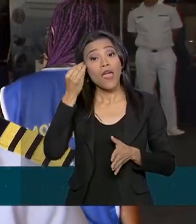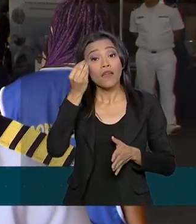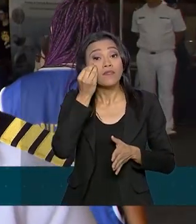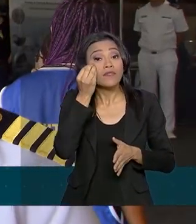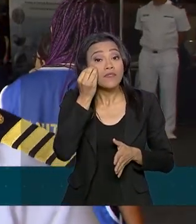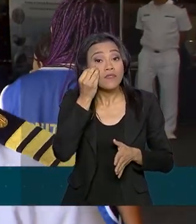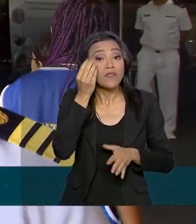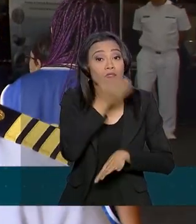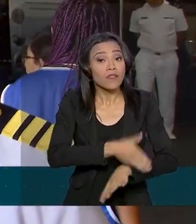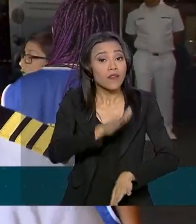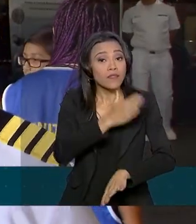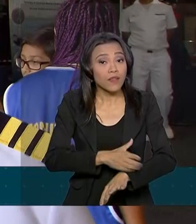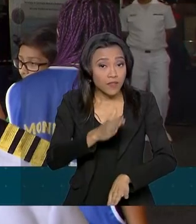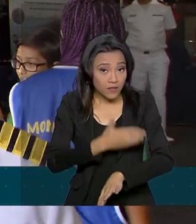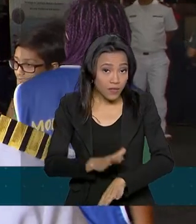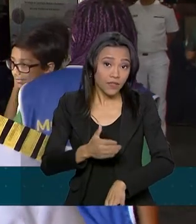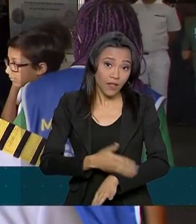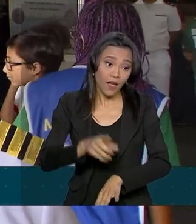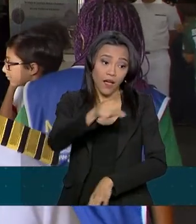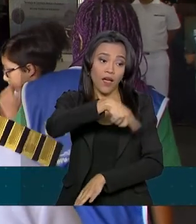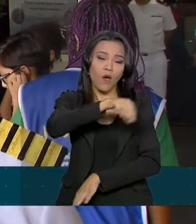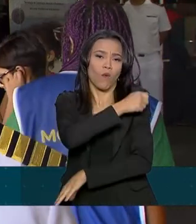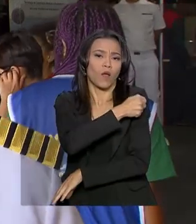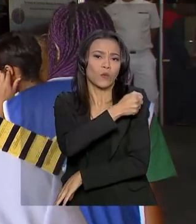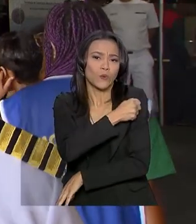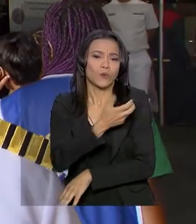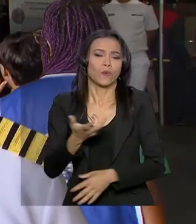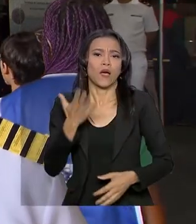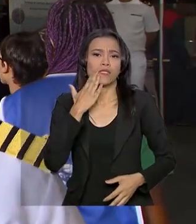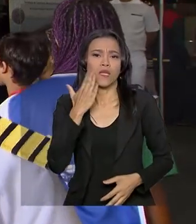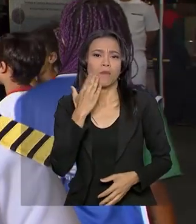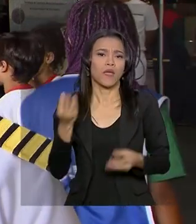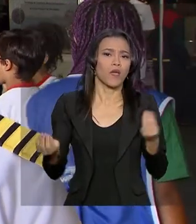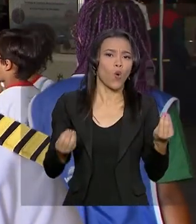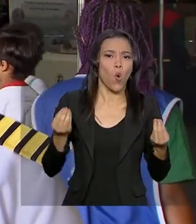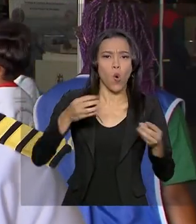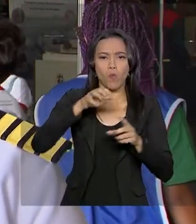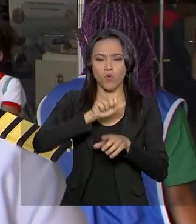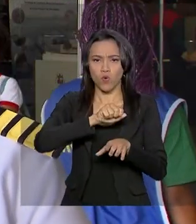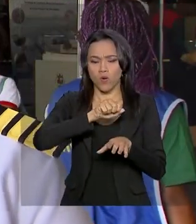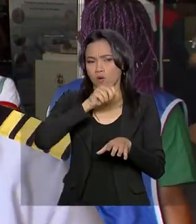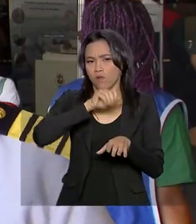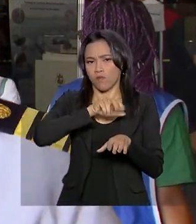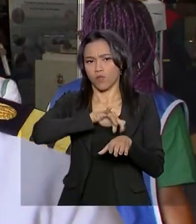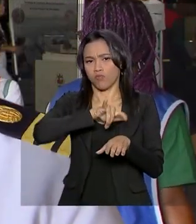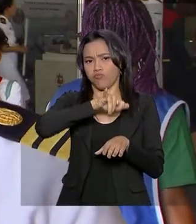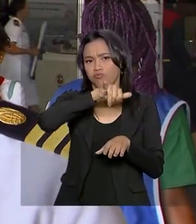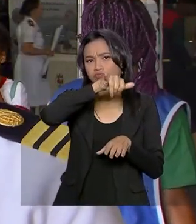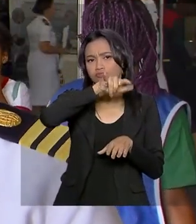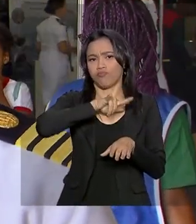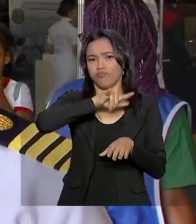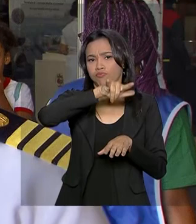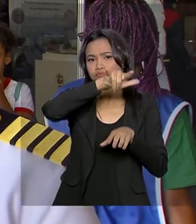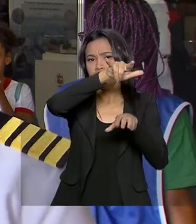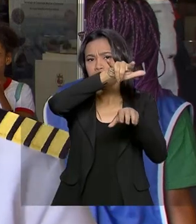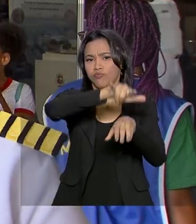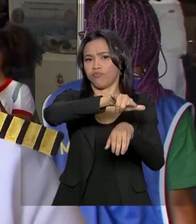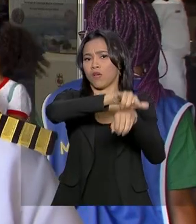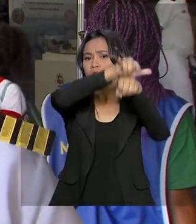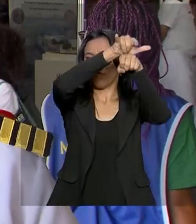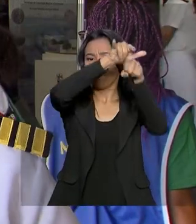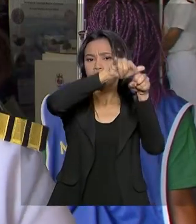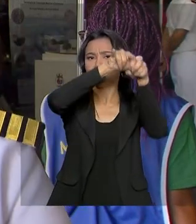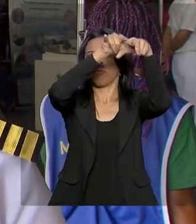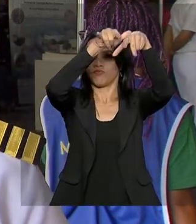aluno né a manobrar né com o pára quedas e aí ele a gente diminui o número